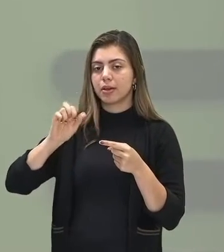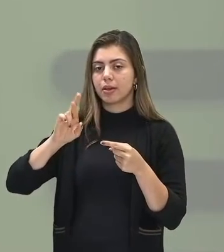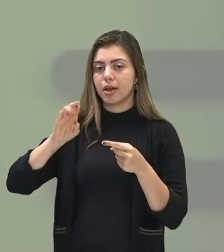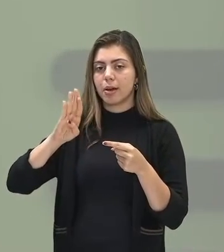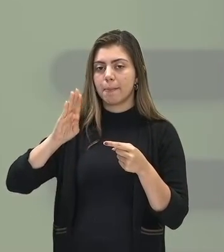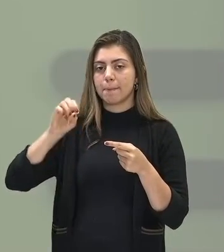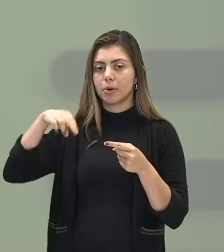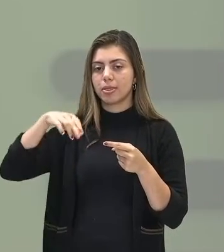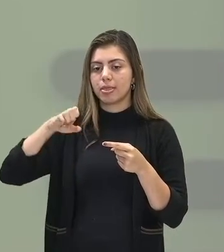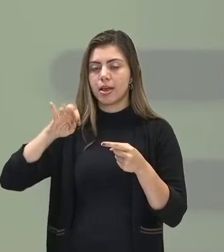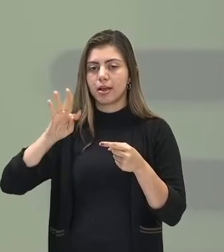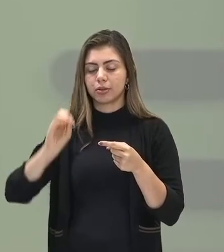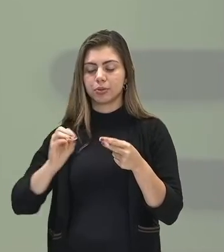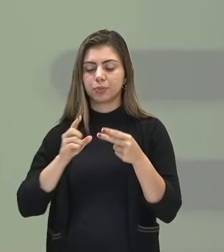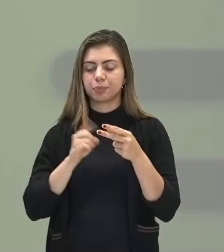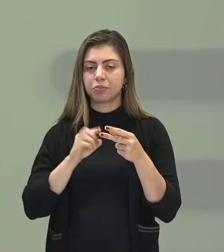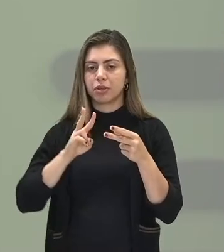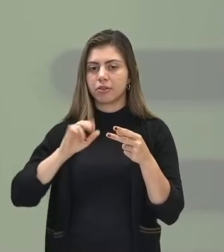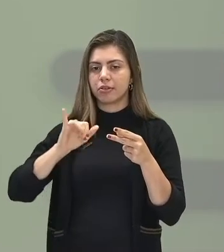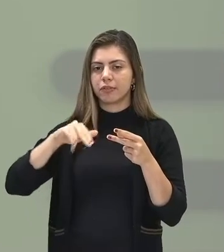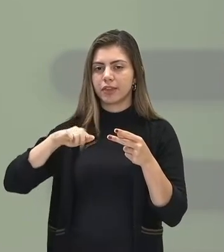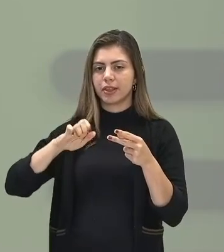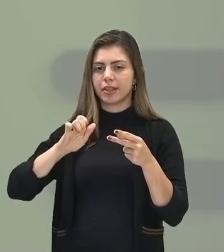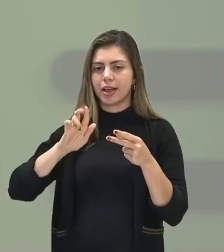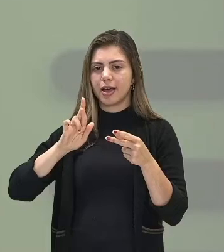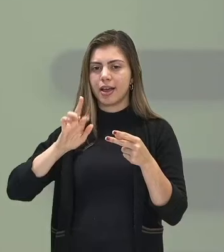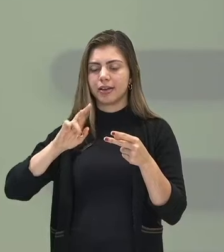de sódio e o vinagre,